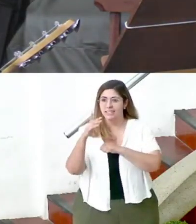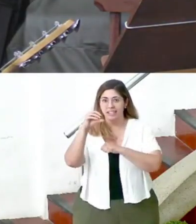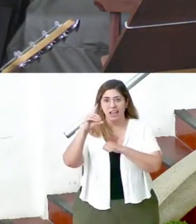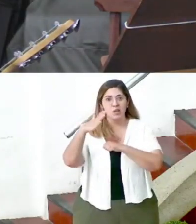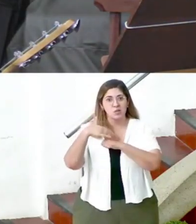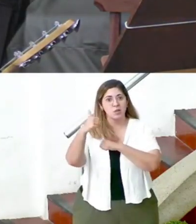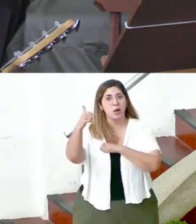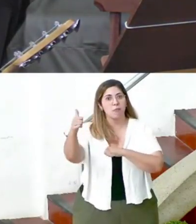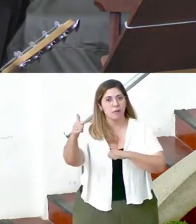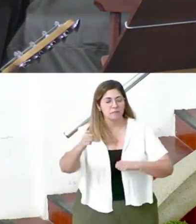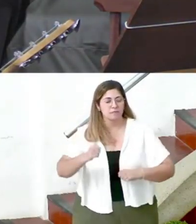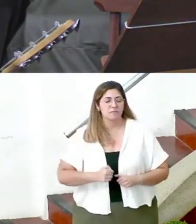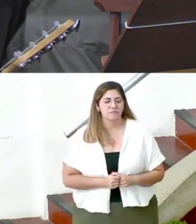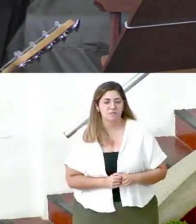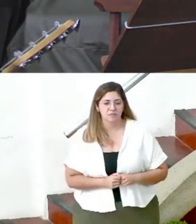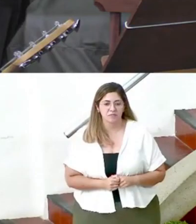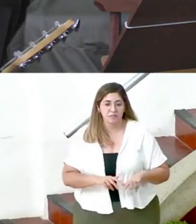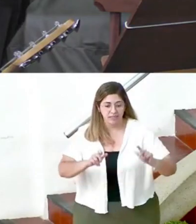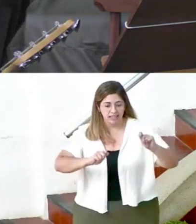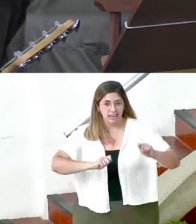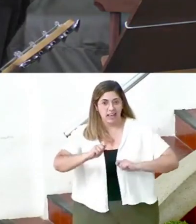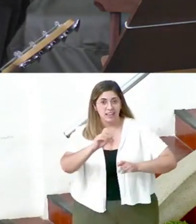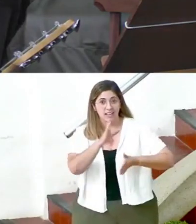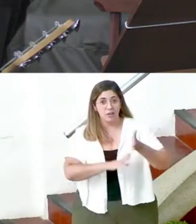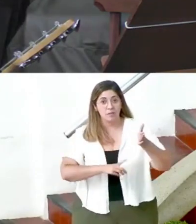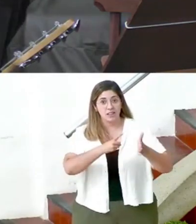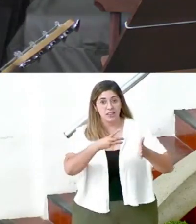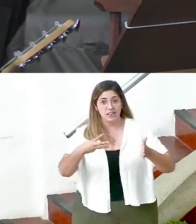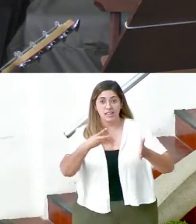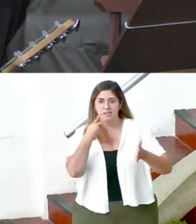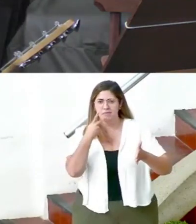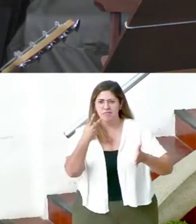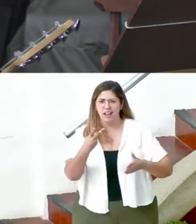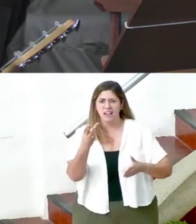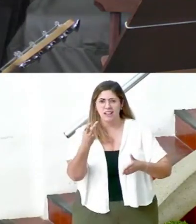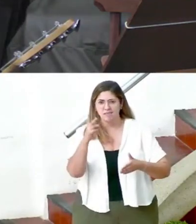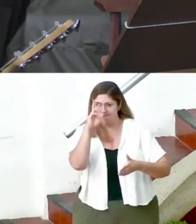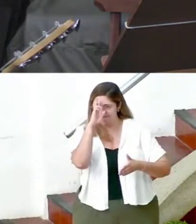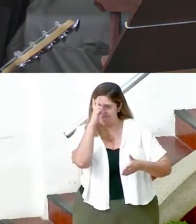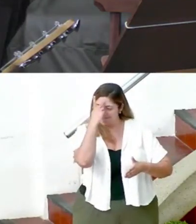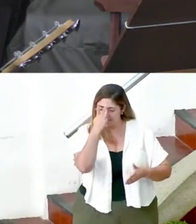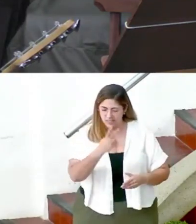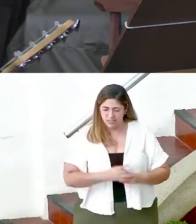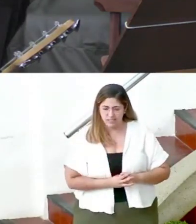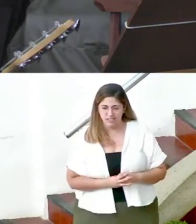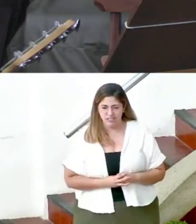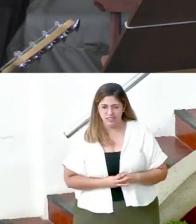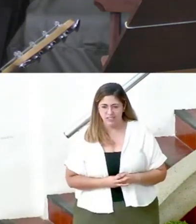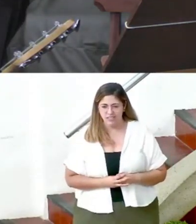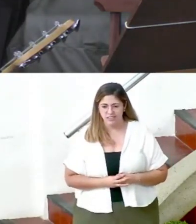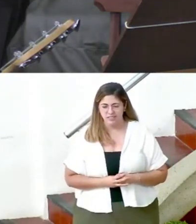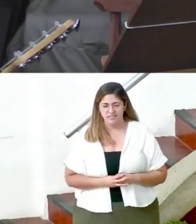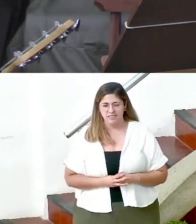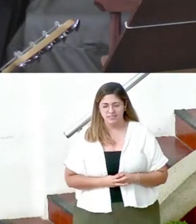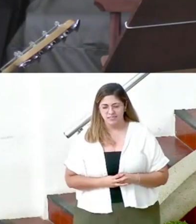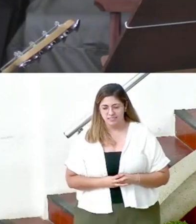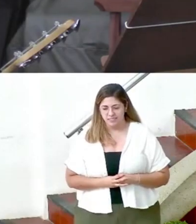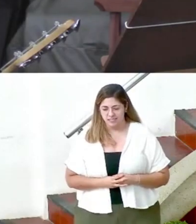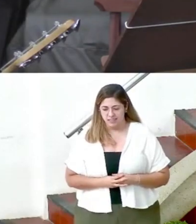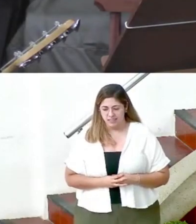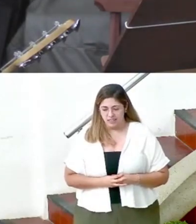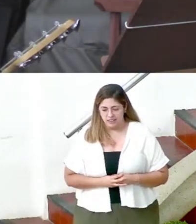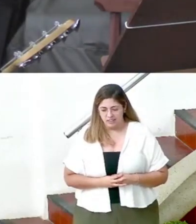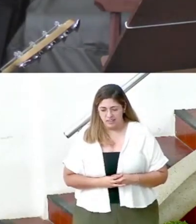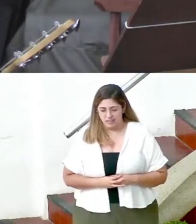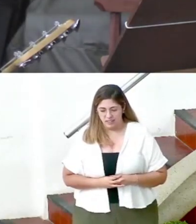Paulo, de Atos 13. Você sabe qual era o caminho para se tornar um procônsul? Não era fácil, não. Era uma